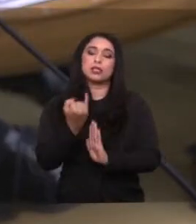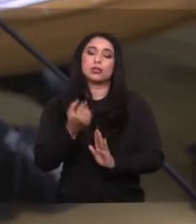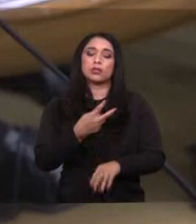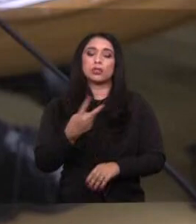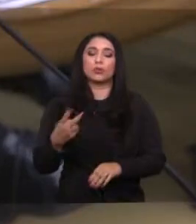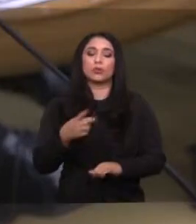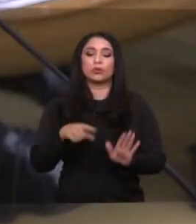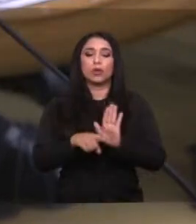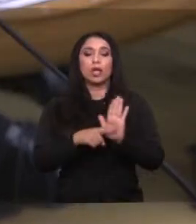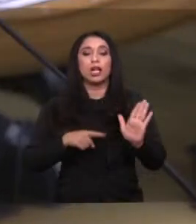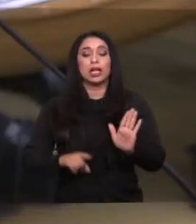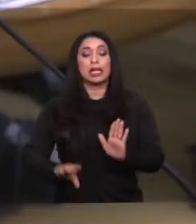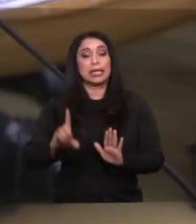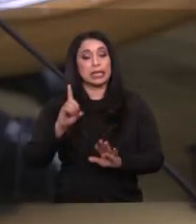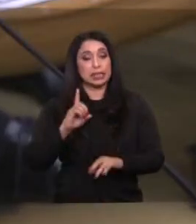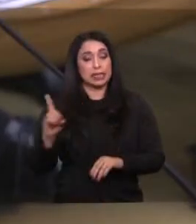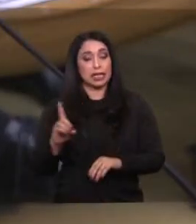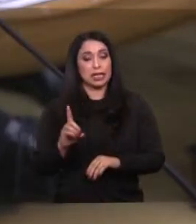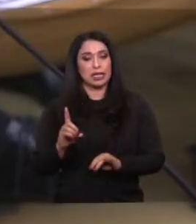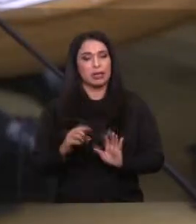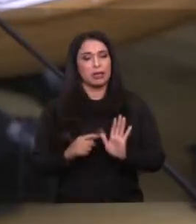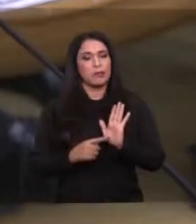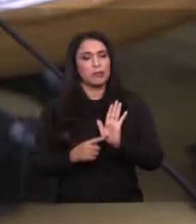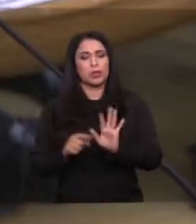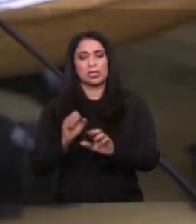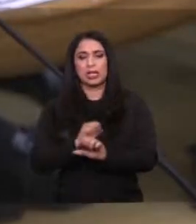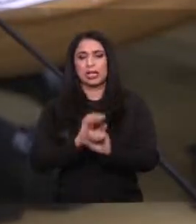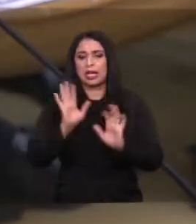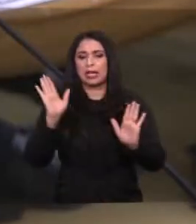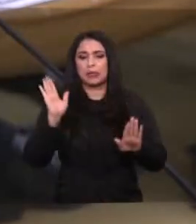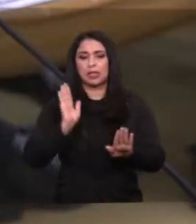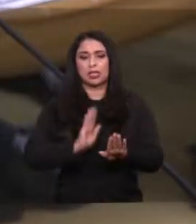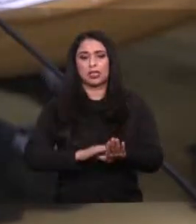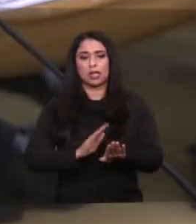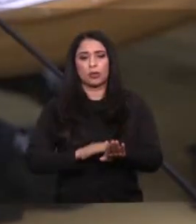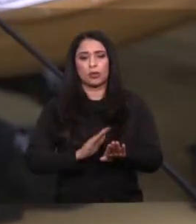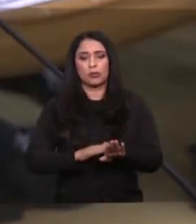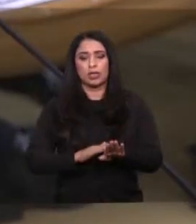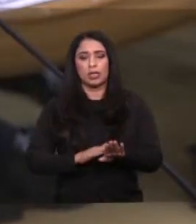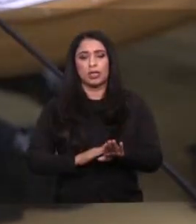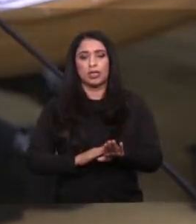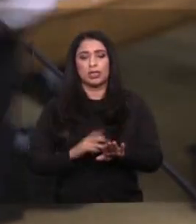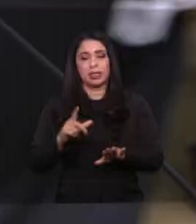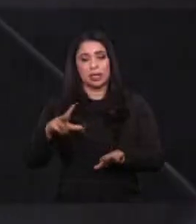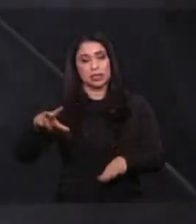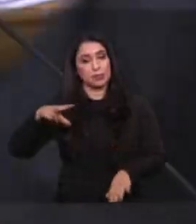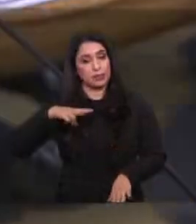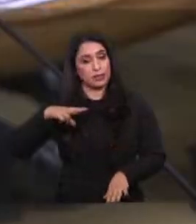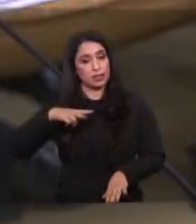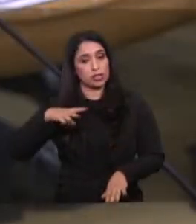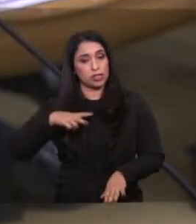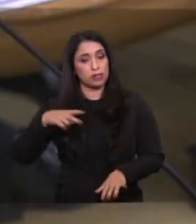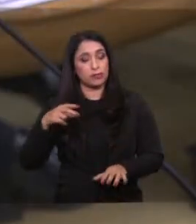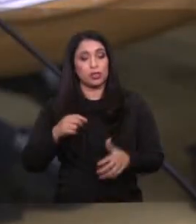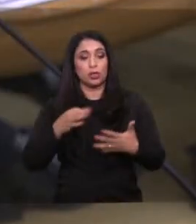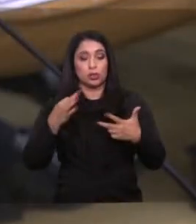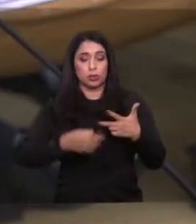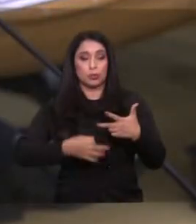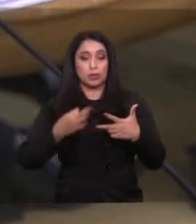D, é muito clara quanto à competência privativa do Poder Judiciário